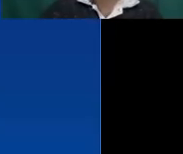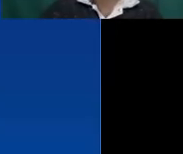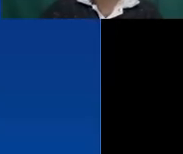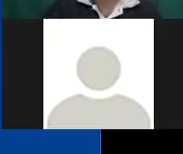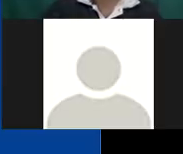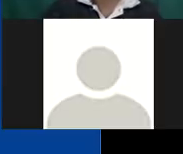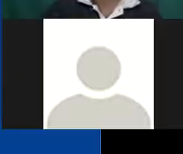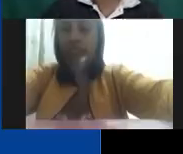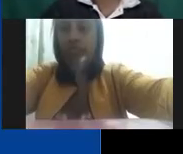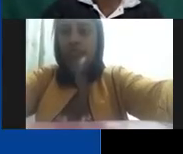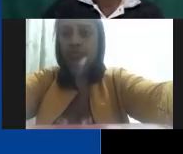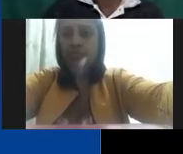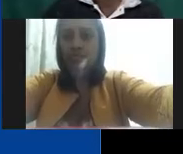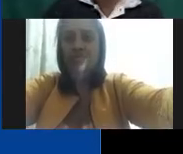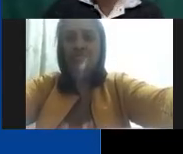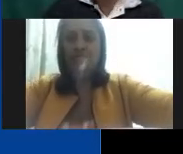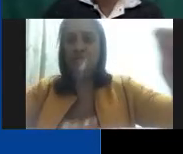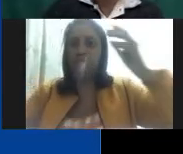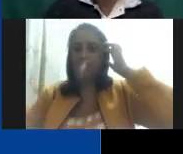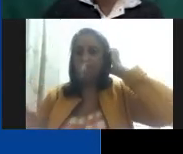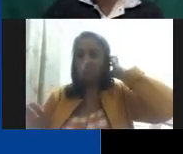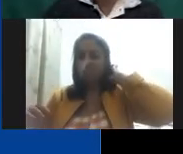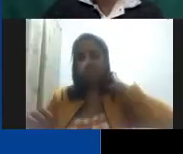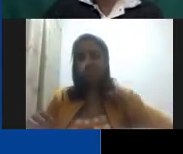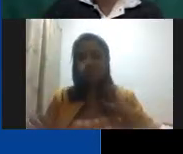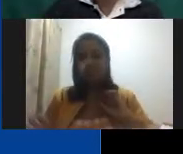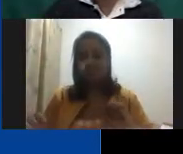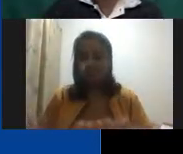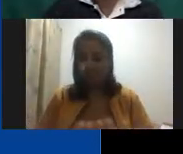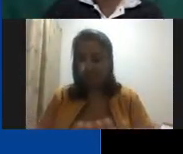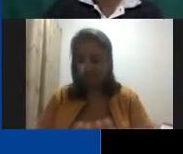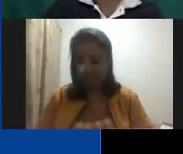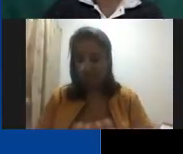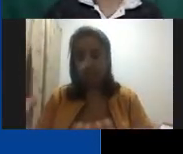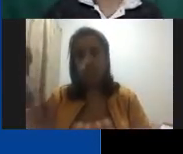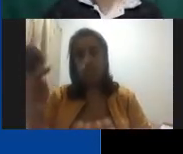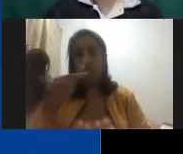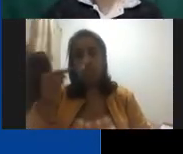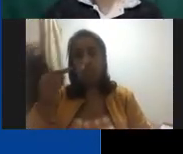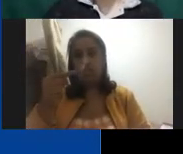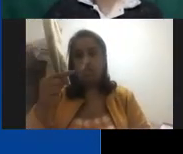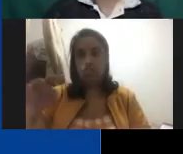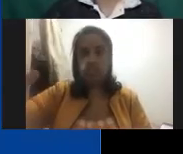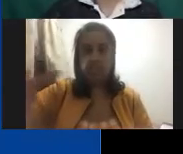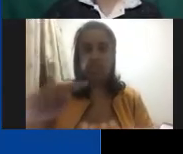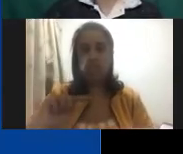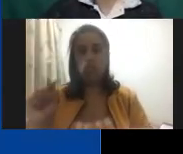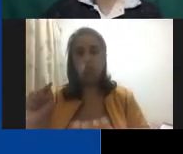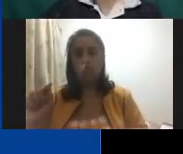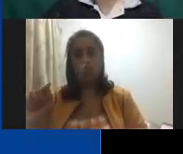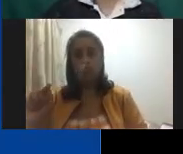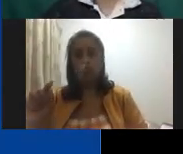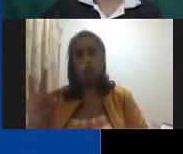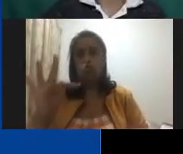vendo o trapézio, né? Até os músculos mais profundos,